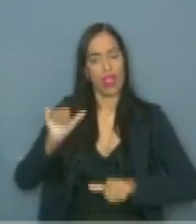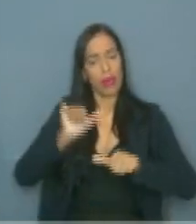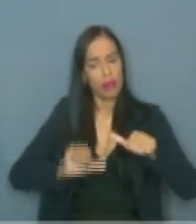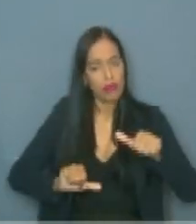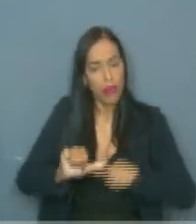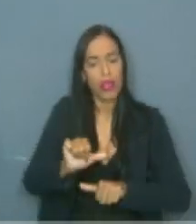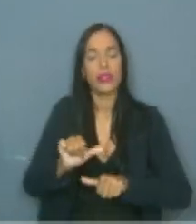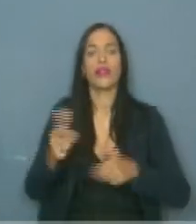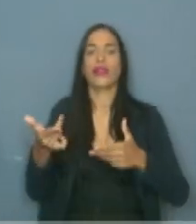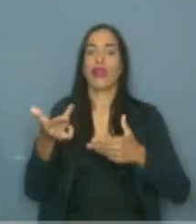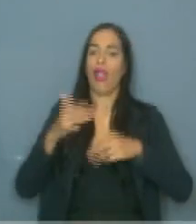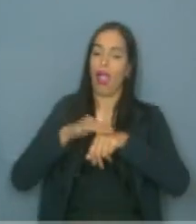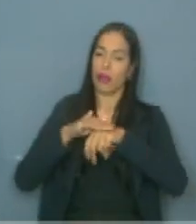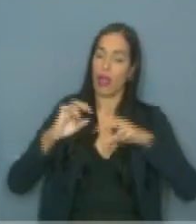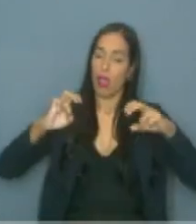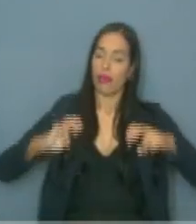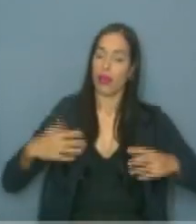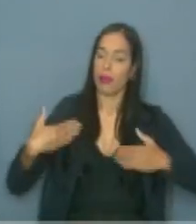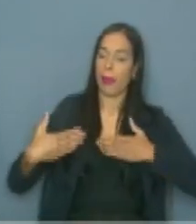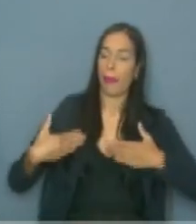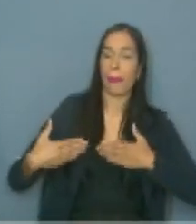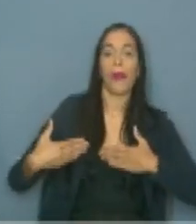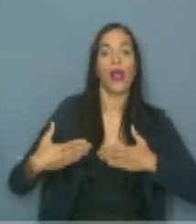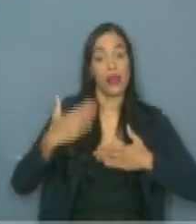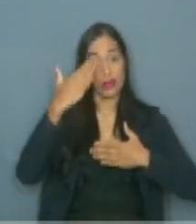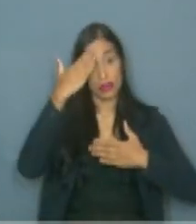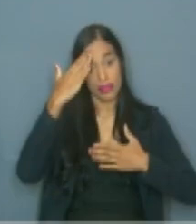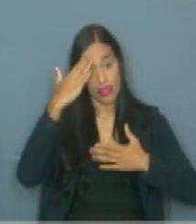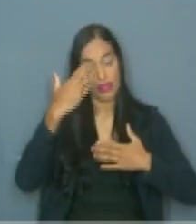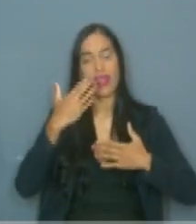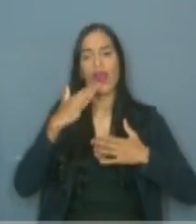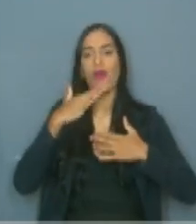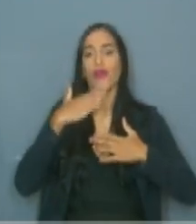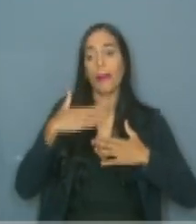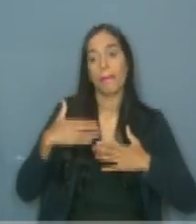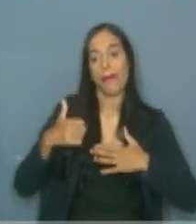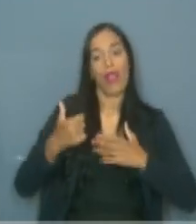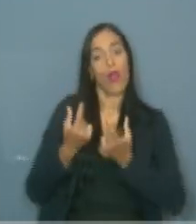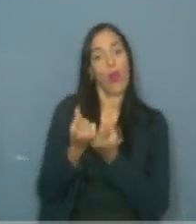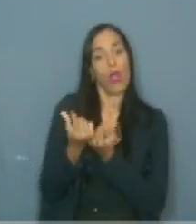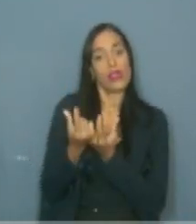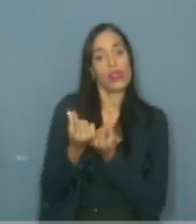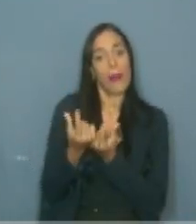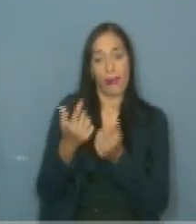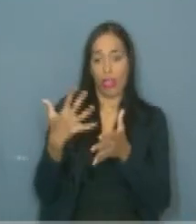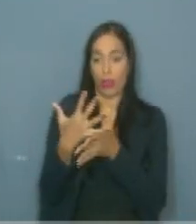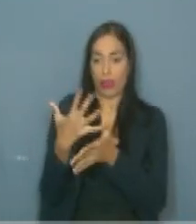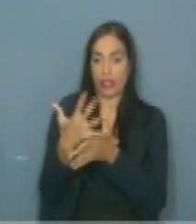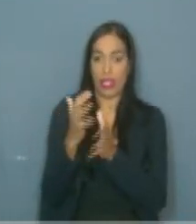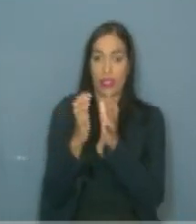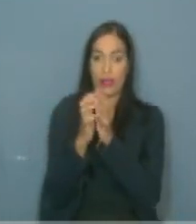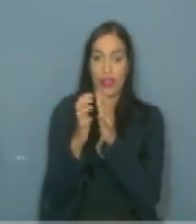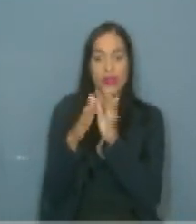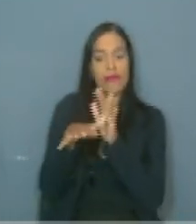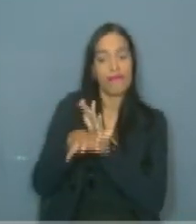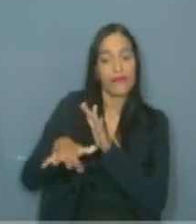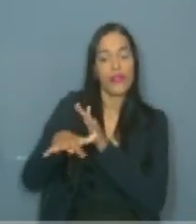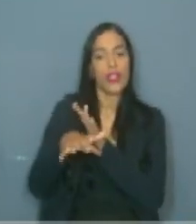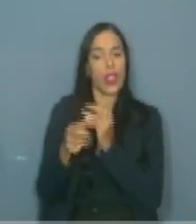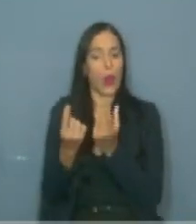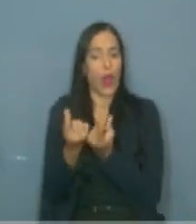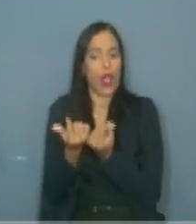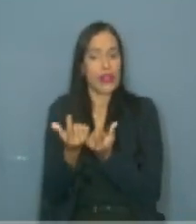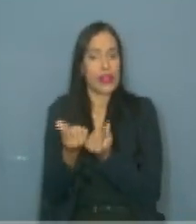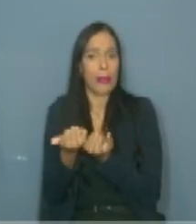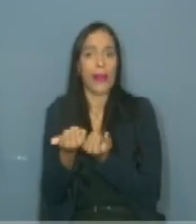de buscar os diálogos, de buscar compreender como é que a gente pode fazer com que o orçamento público da cidade do Recife não seja um orçamento